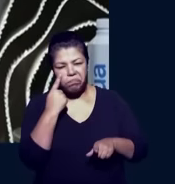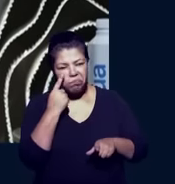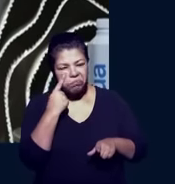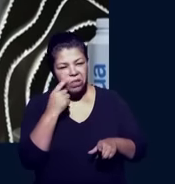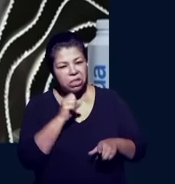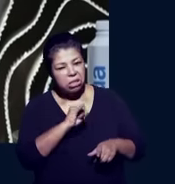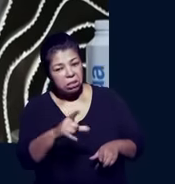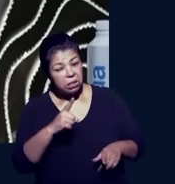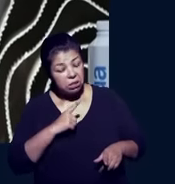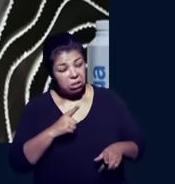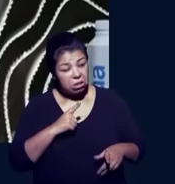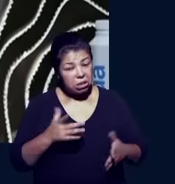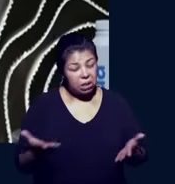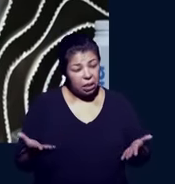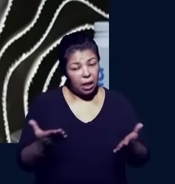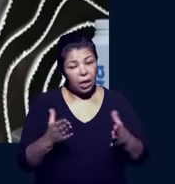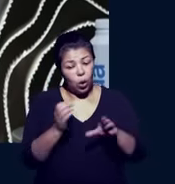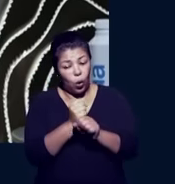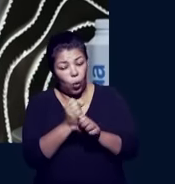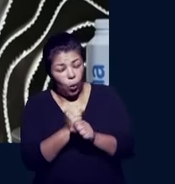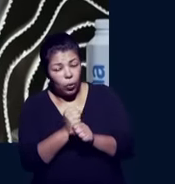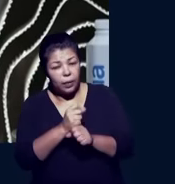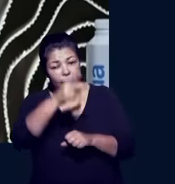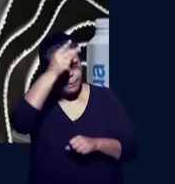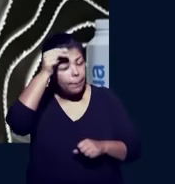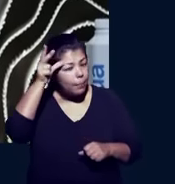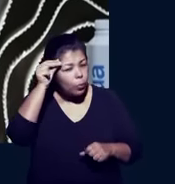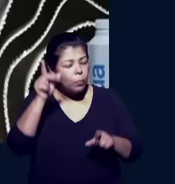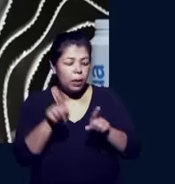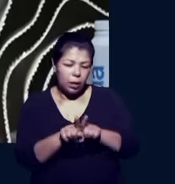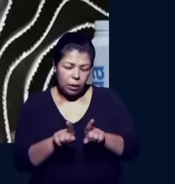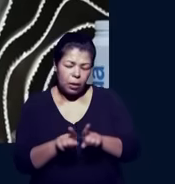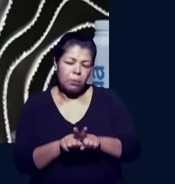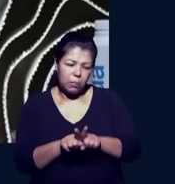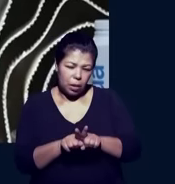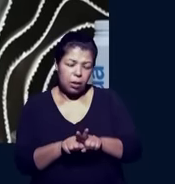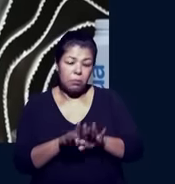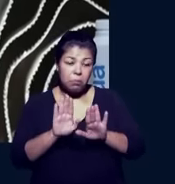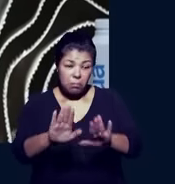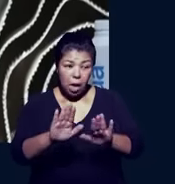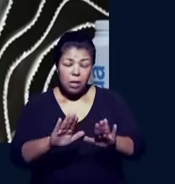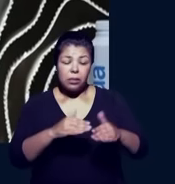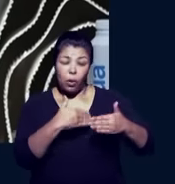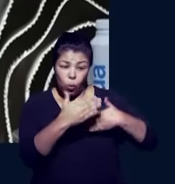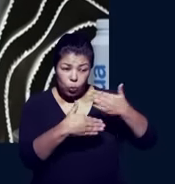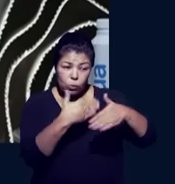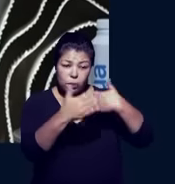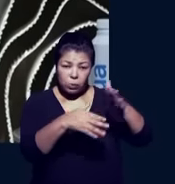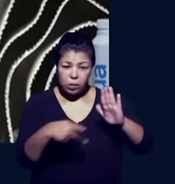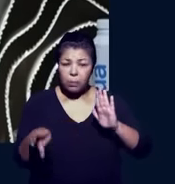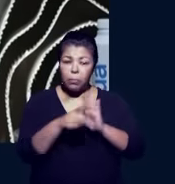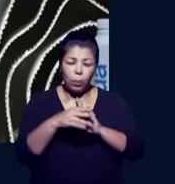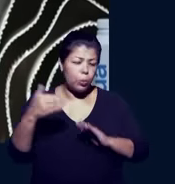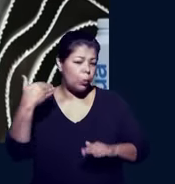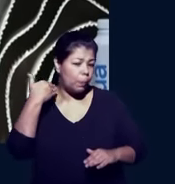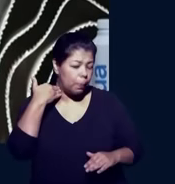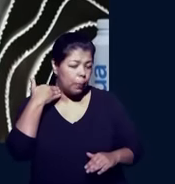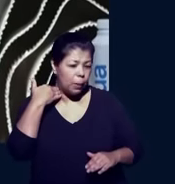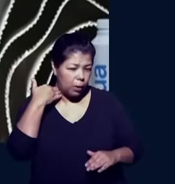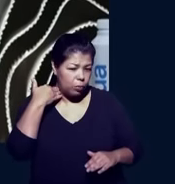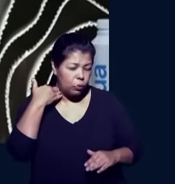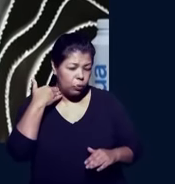da das contas públicas do Déficit público pros próximos anos mas a consequência em termos pro banco central da Projeção de